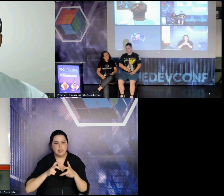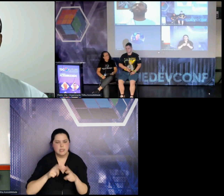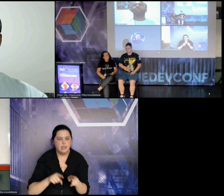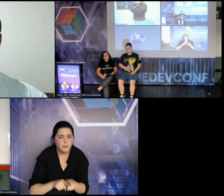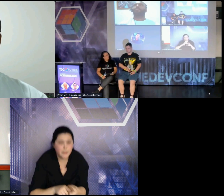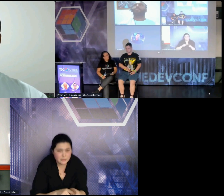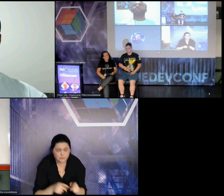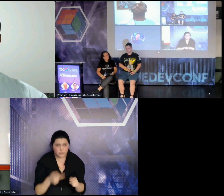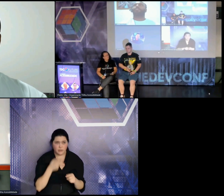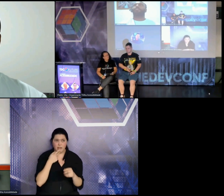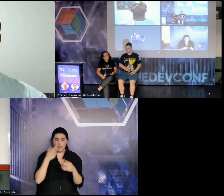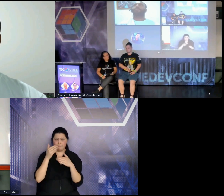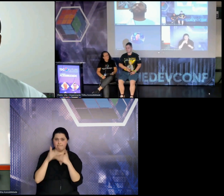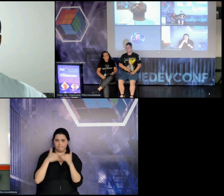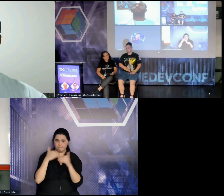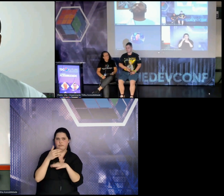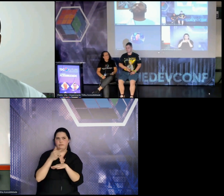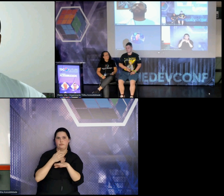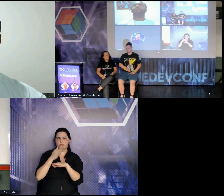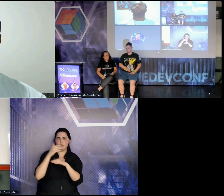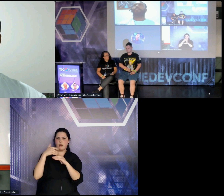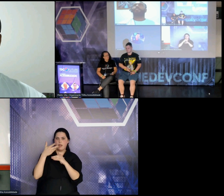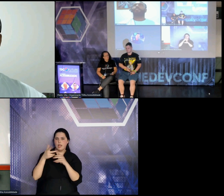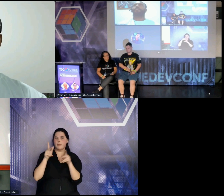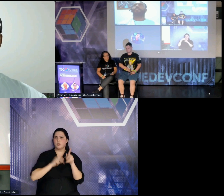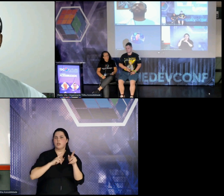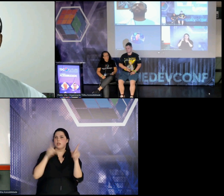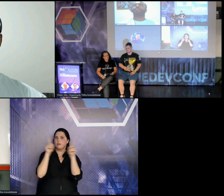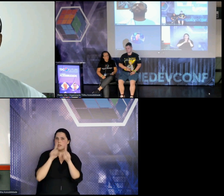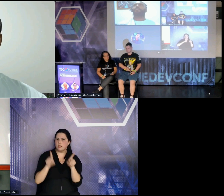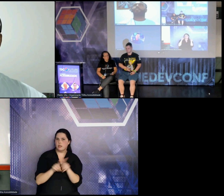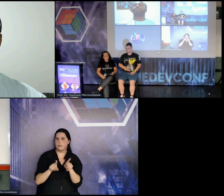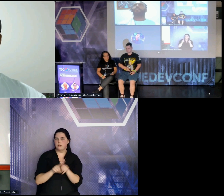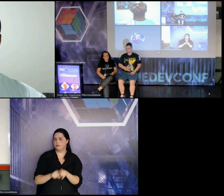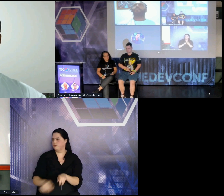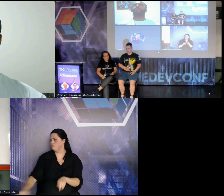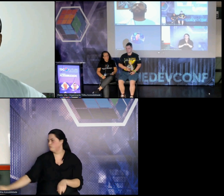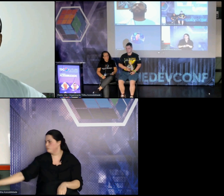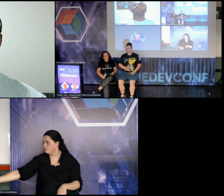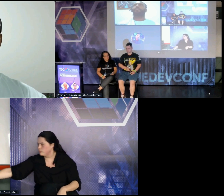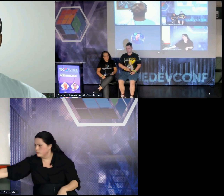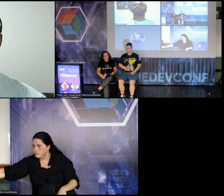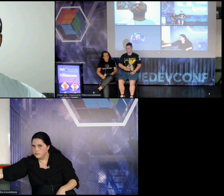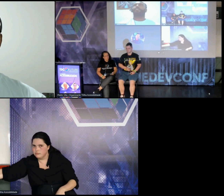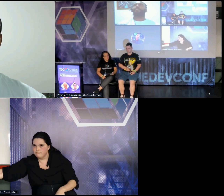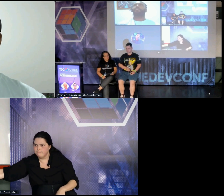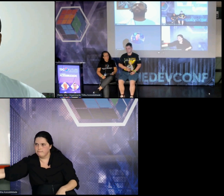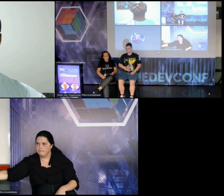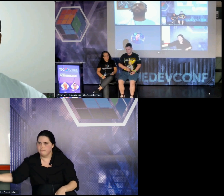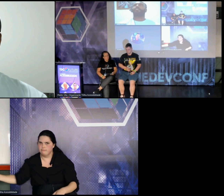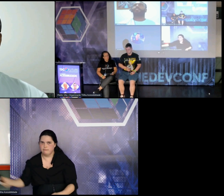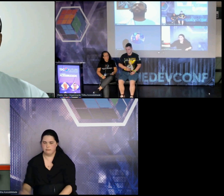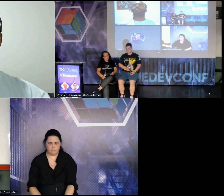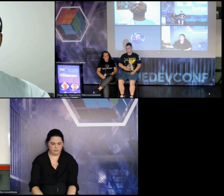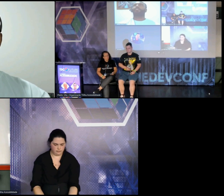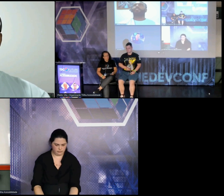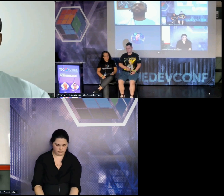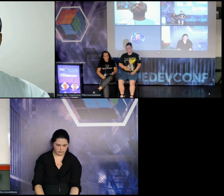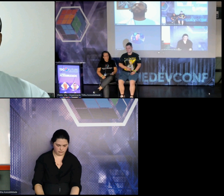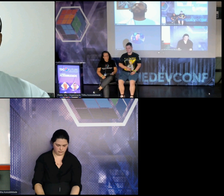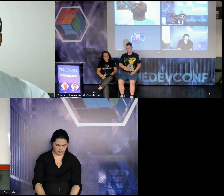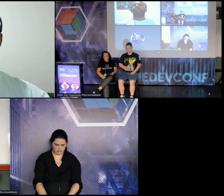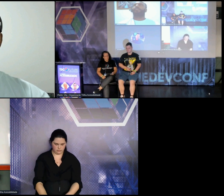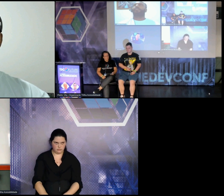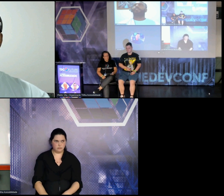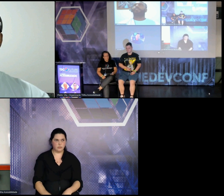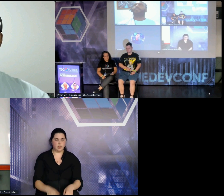gente olha na carreira, né, de pessoas com deficiência, as ferramentas, elas serem acessíveis, né?